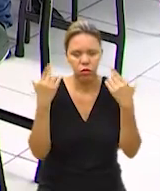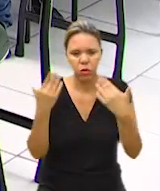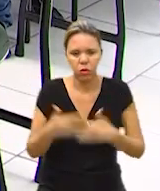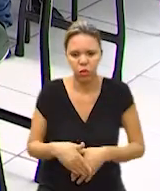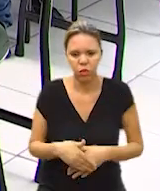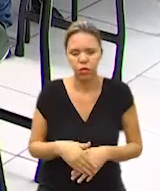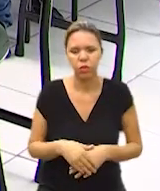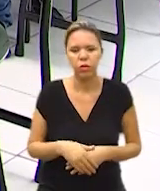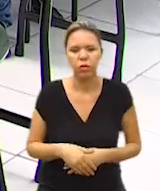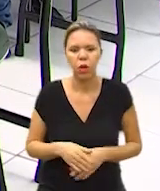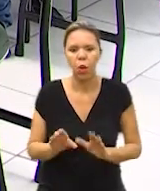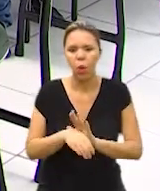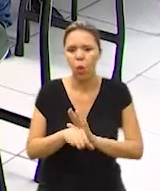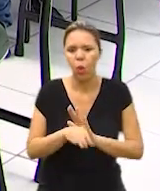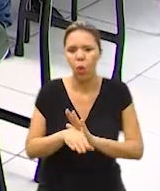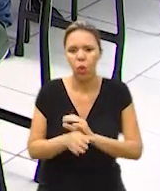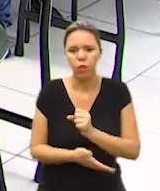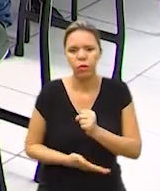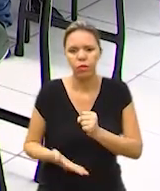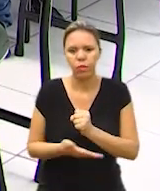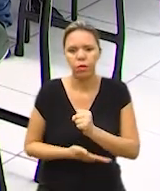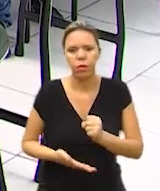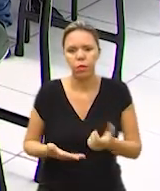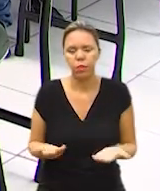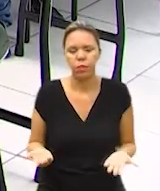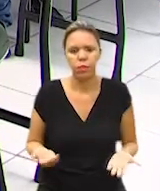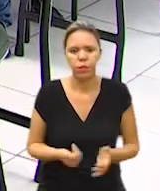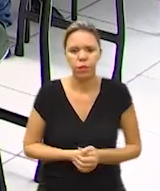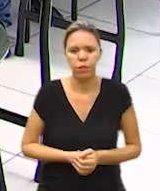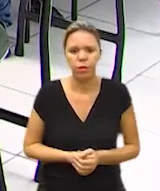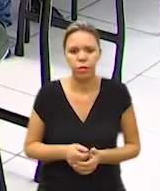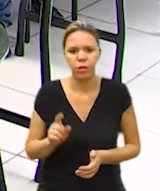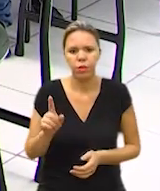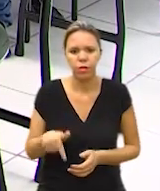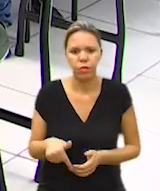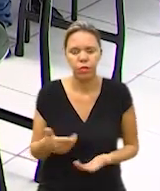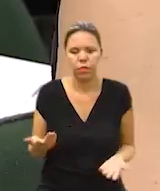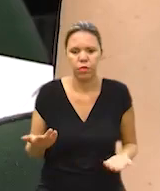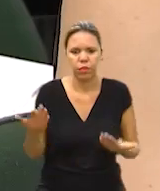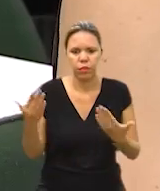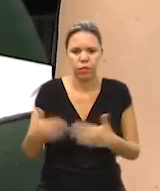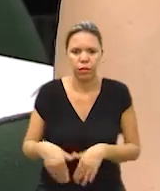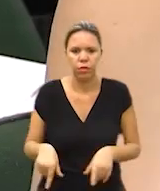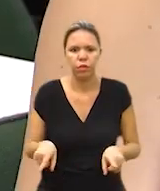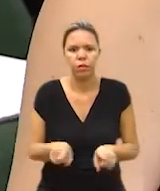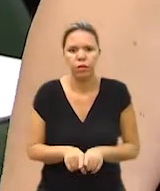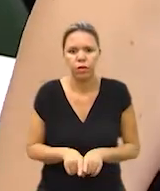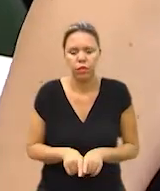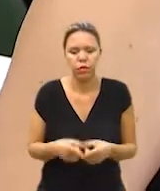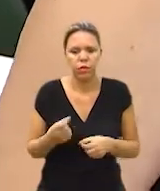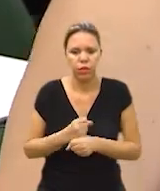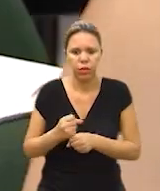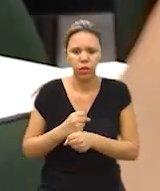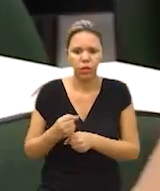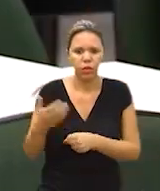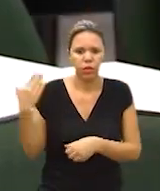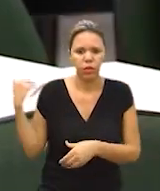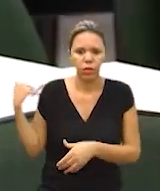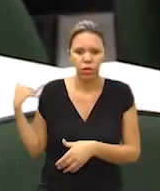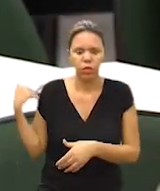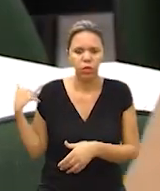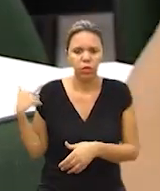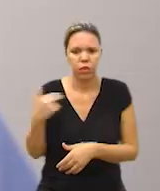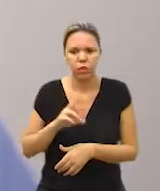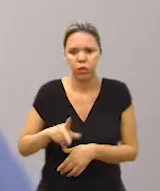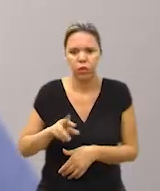prova pedia conceitos básicos. Então, isso... E a prova também, há muitos anos atrás,